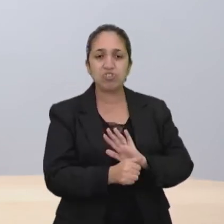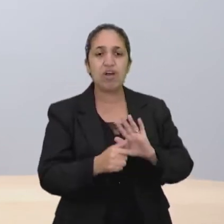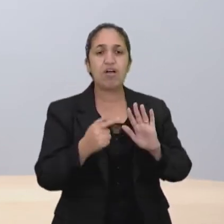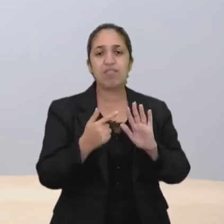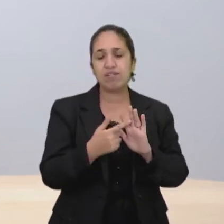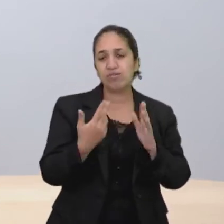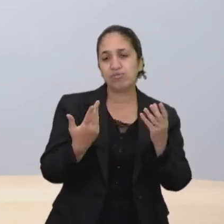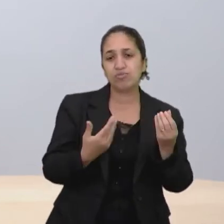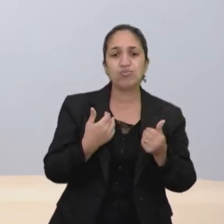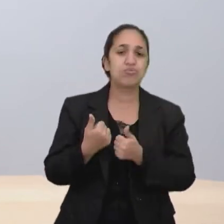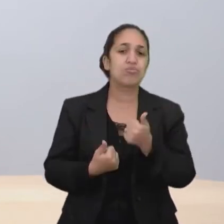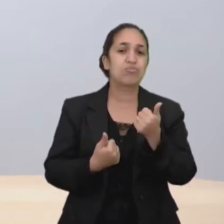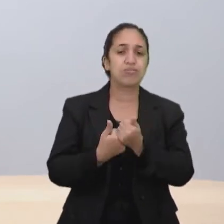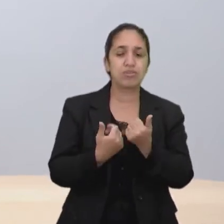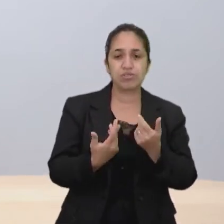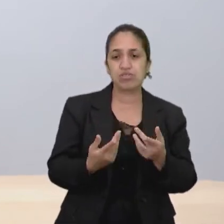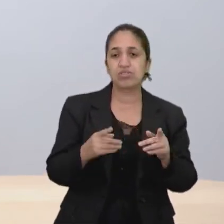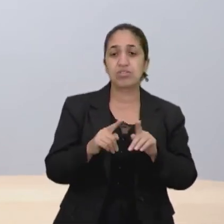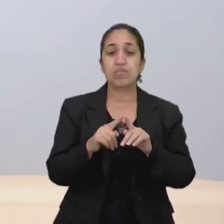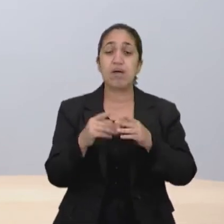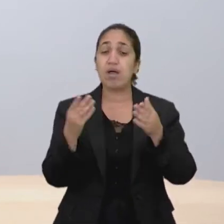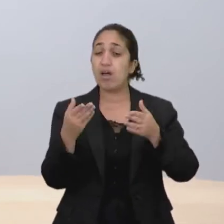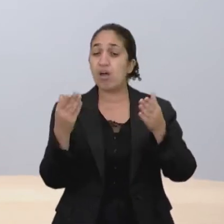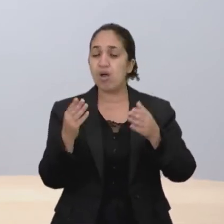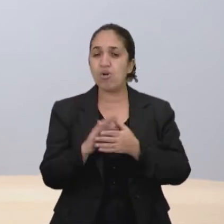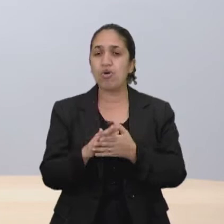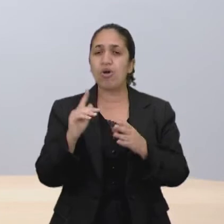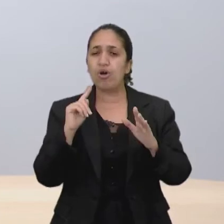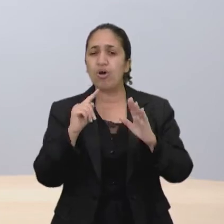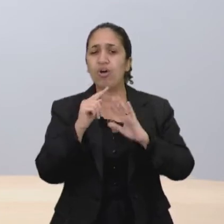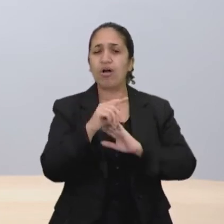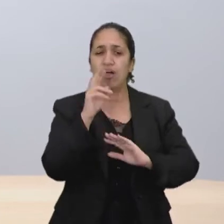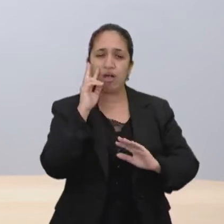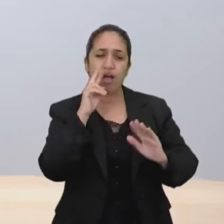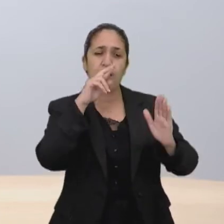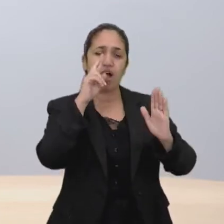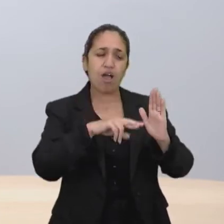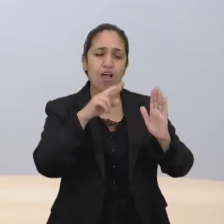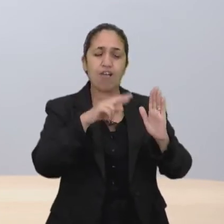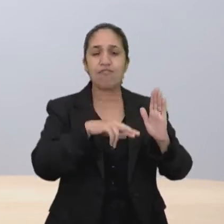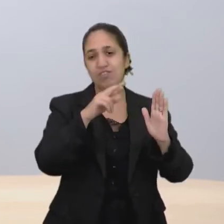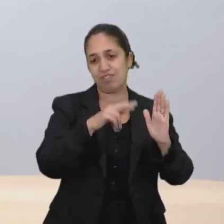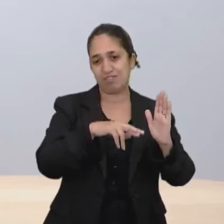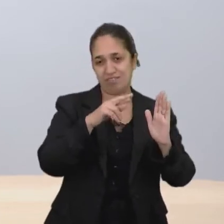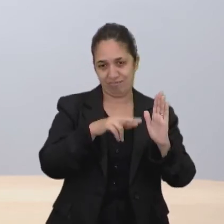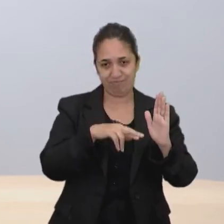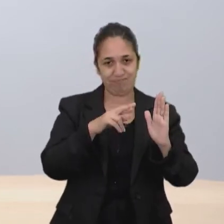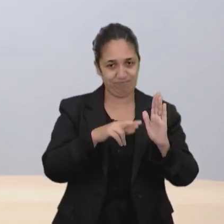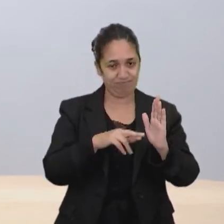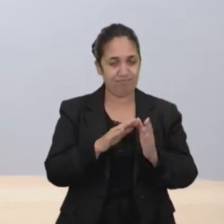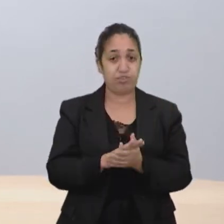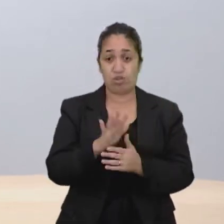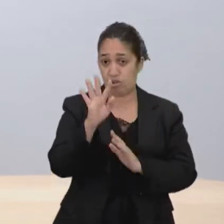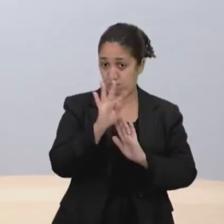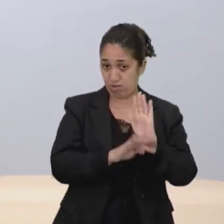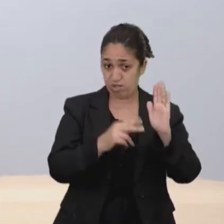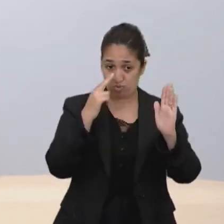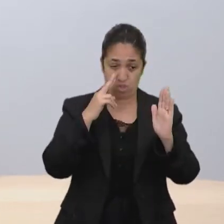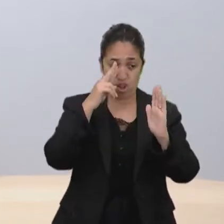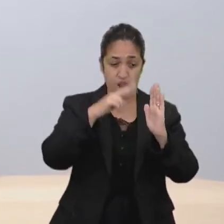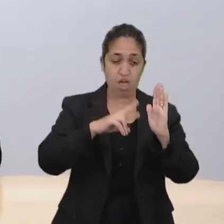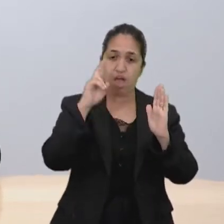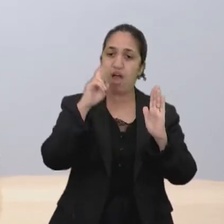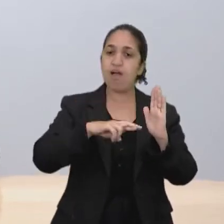de suporte, e hoje eu vou entrar um pouquinho mais nessa questão de revisar, da revisão do texto. Porque a revisão do texto, ela tem